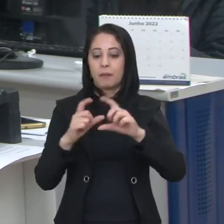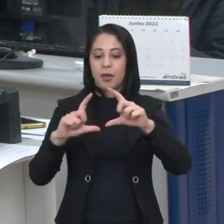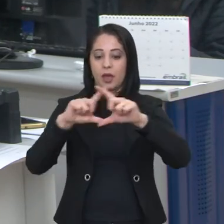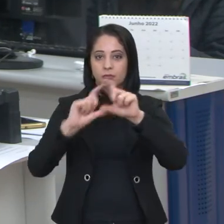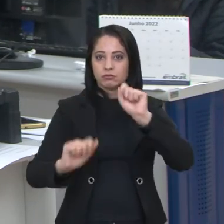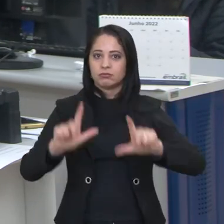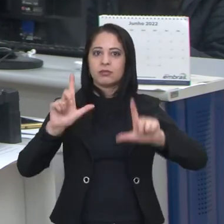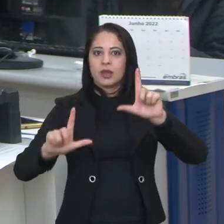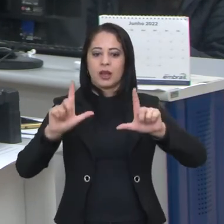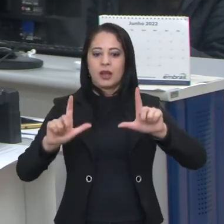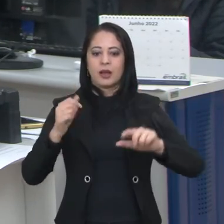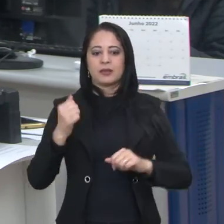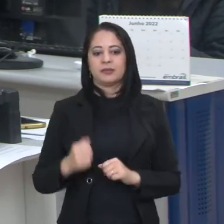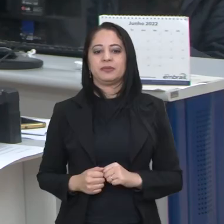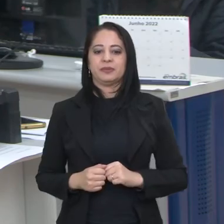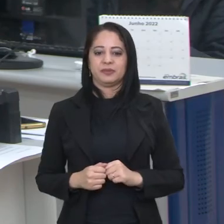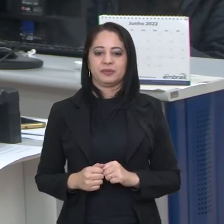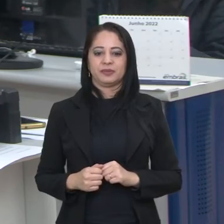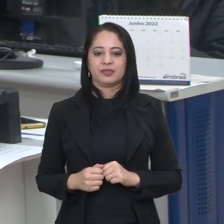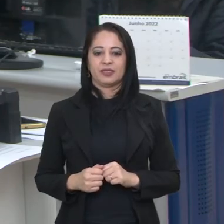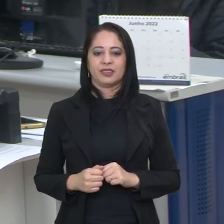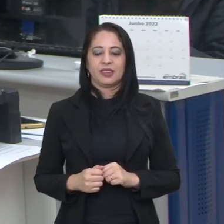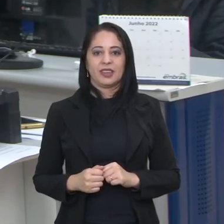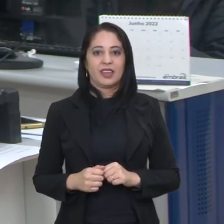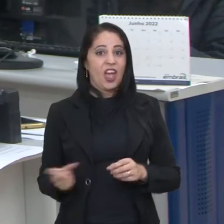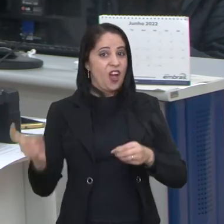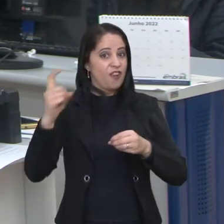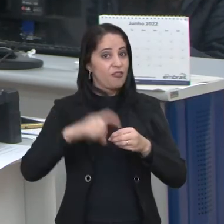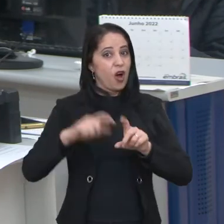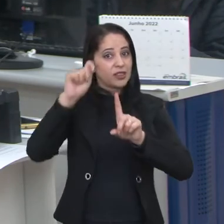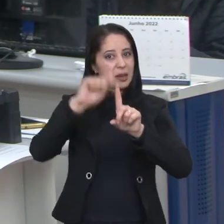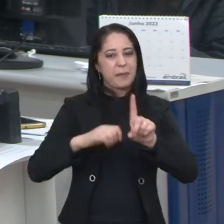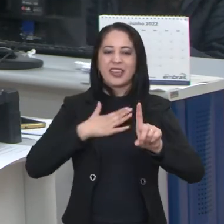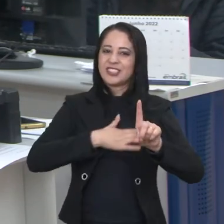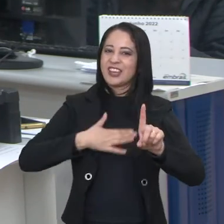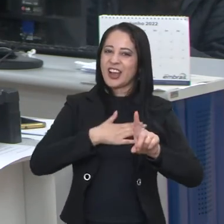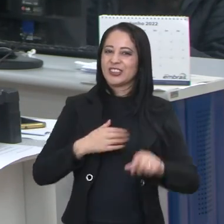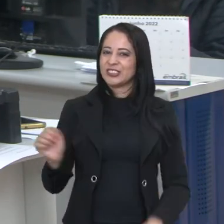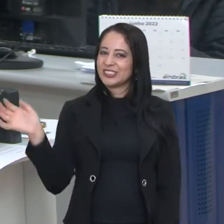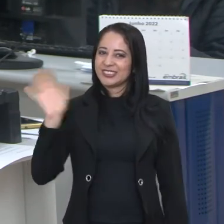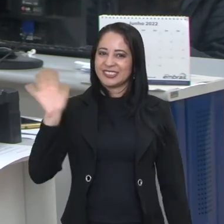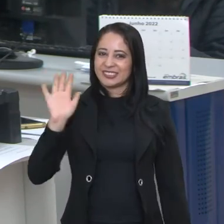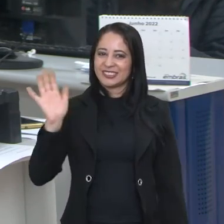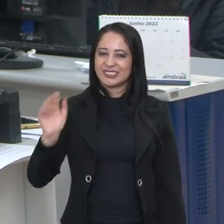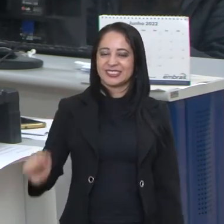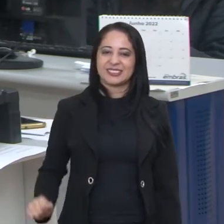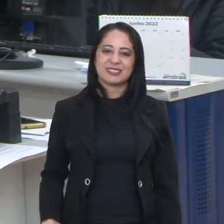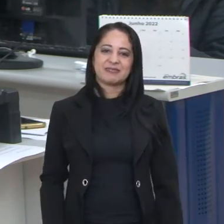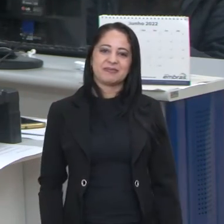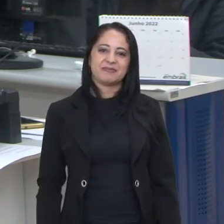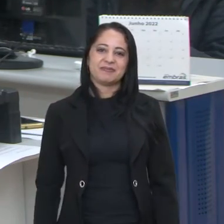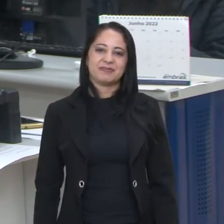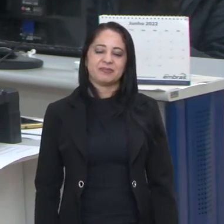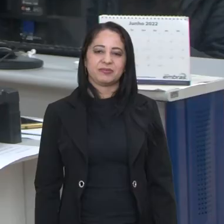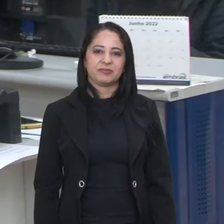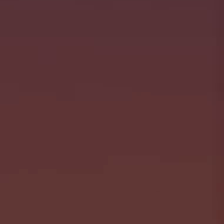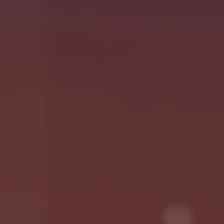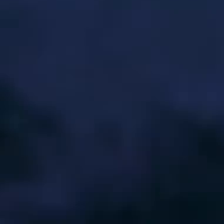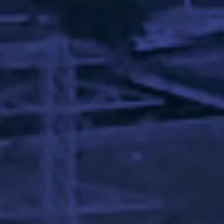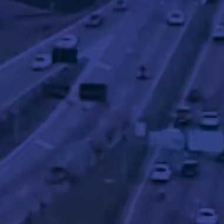no YouTube, youtube.com/CâmaraSJC. A gente volta a se encontrar em agosto. Até lá!